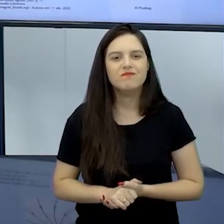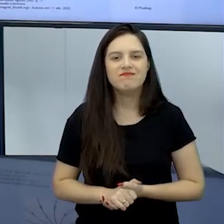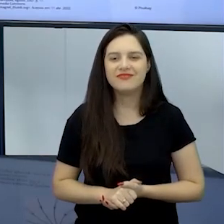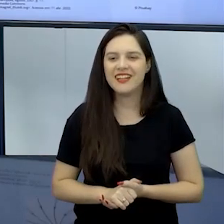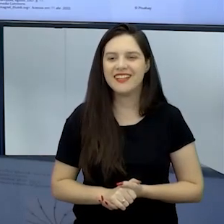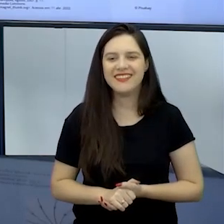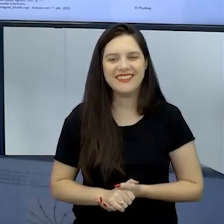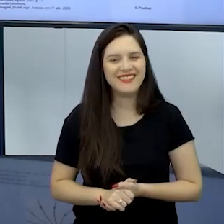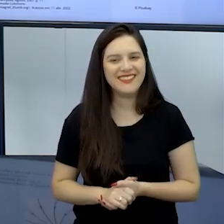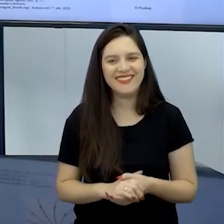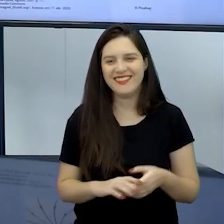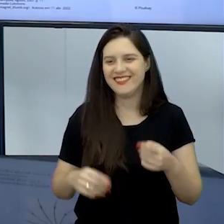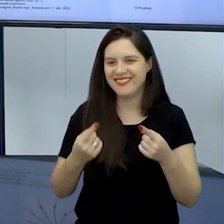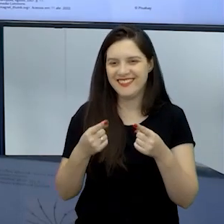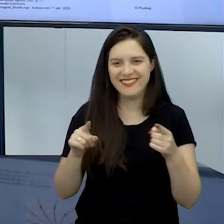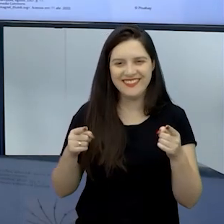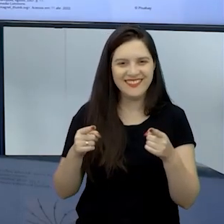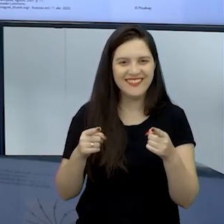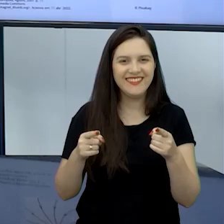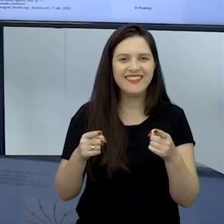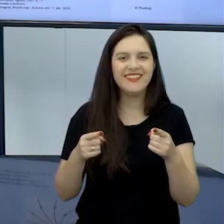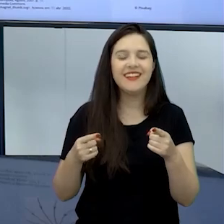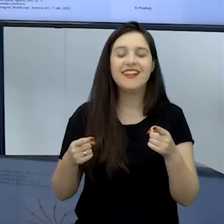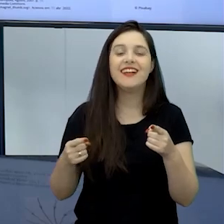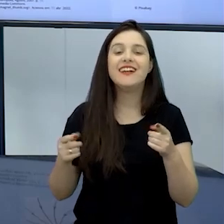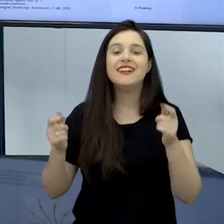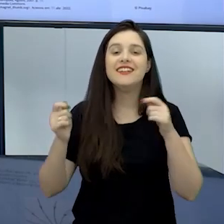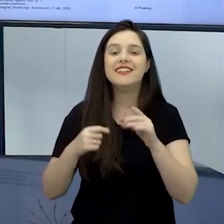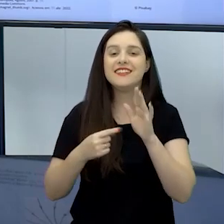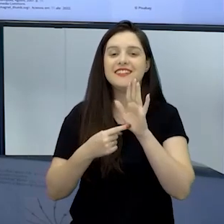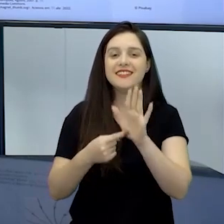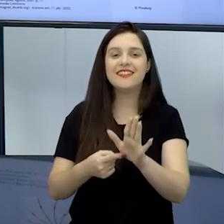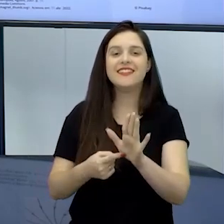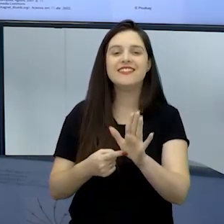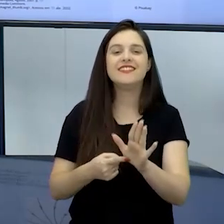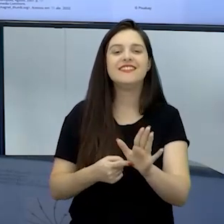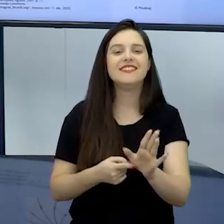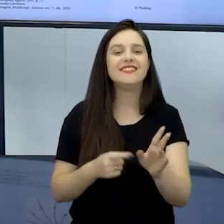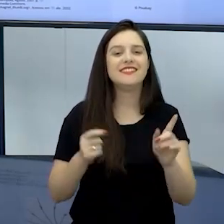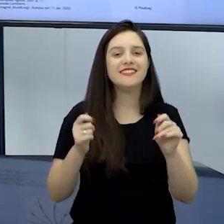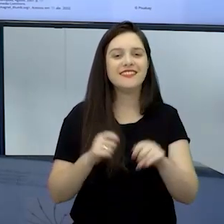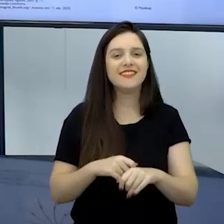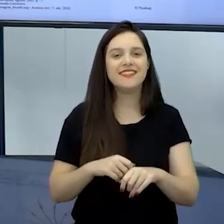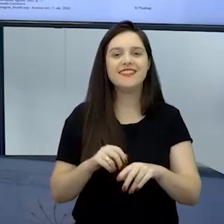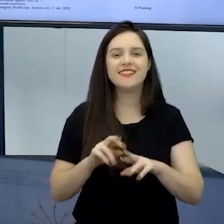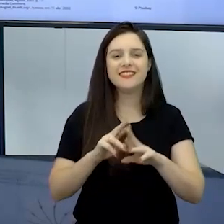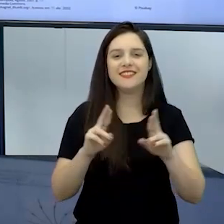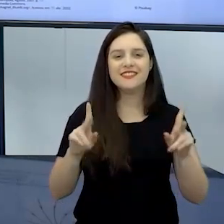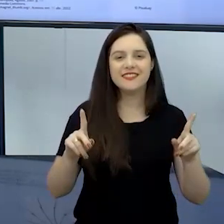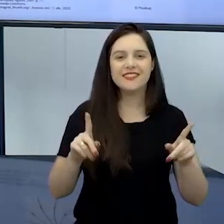né? Já foi mais forte, já agora tá fraco. Tá diminuindo? Tá diminuindo. Não, pessoal, não pode diminuir,